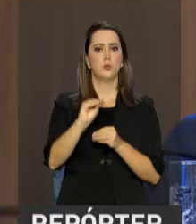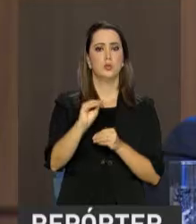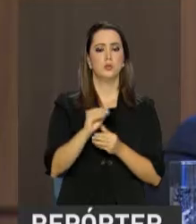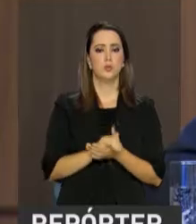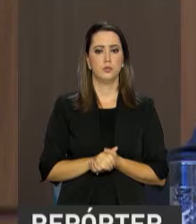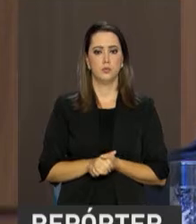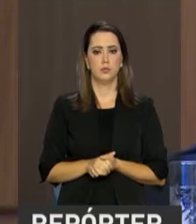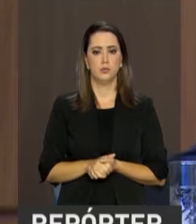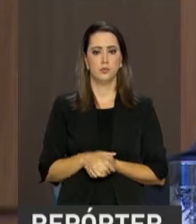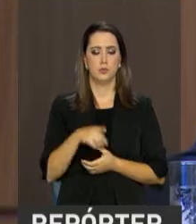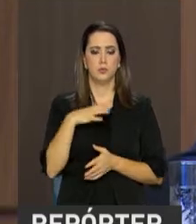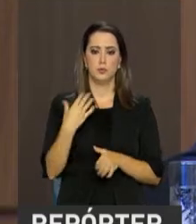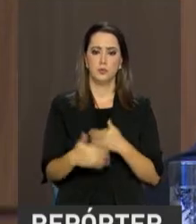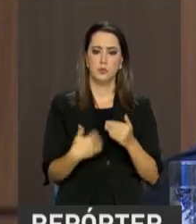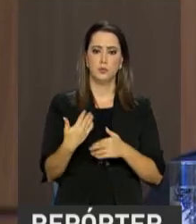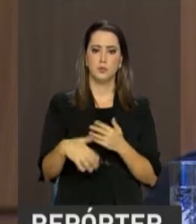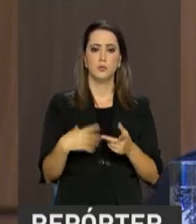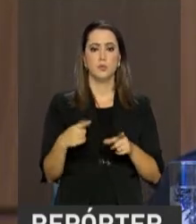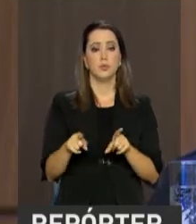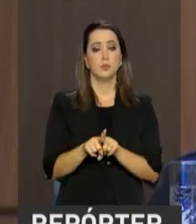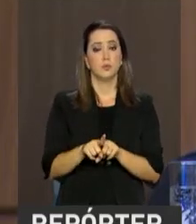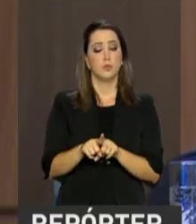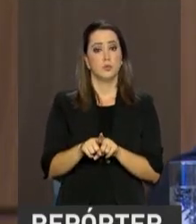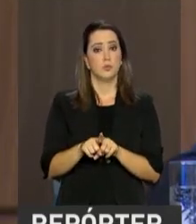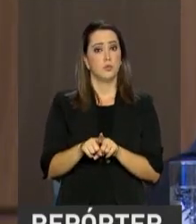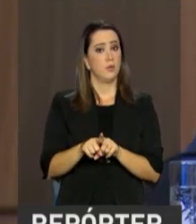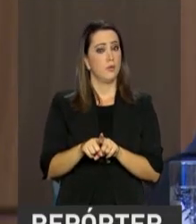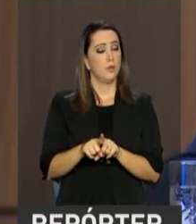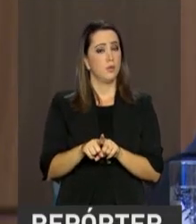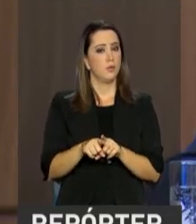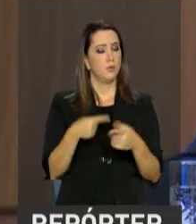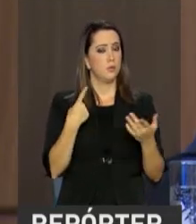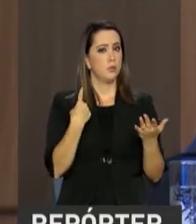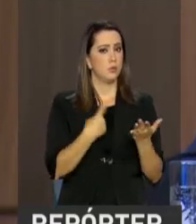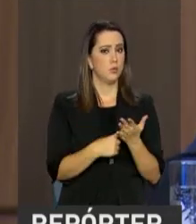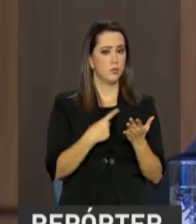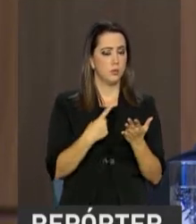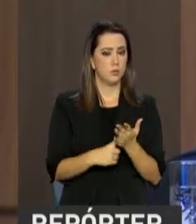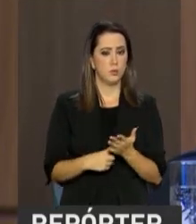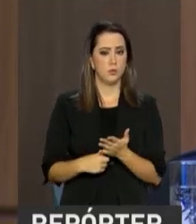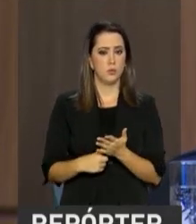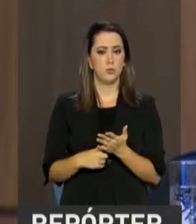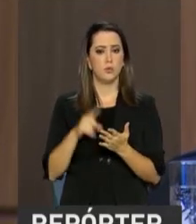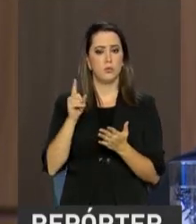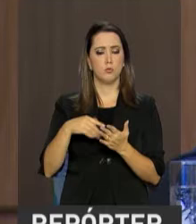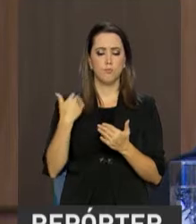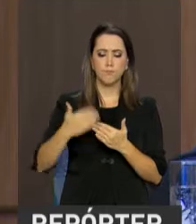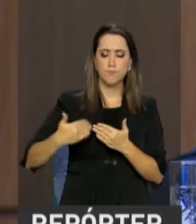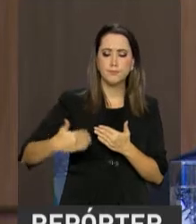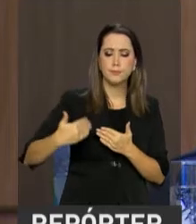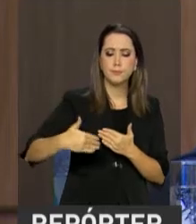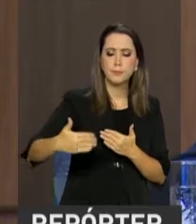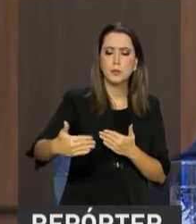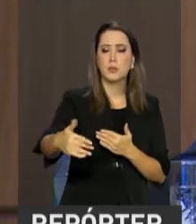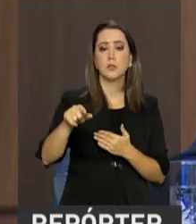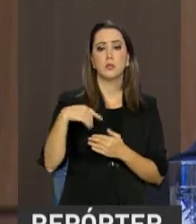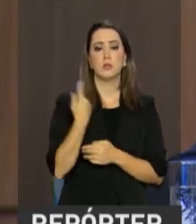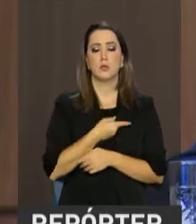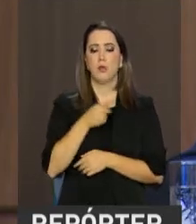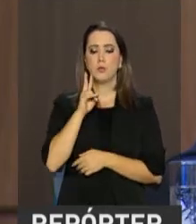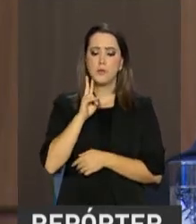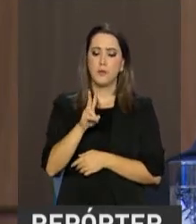implementadas. Houve também avanços na agenda BC+, que são avanços que consideramos